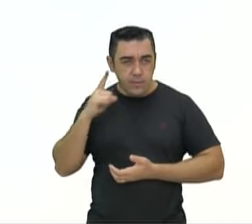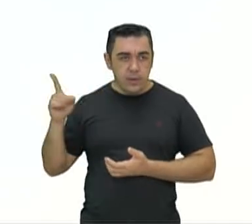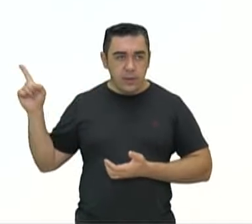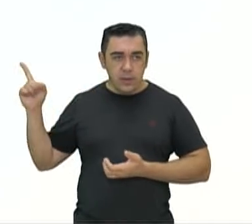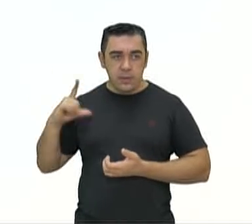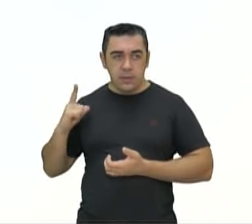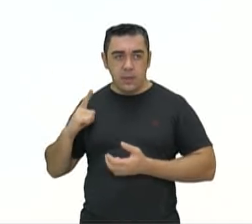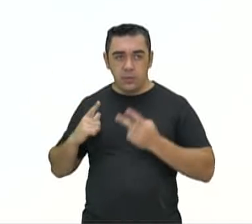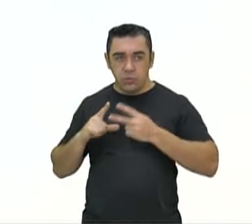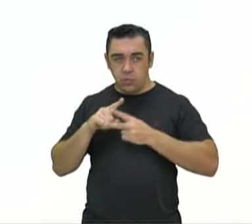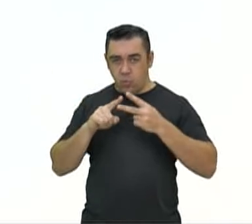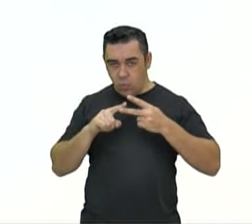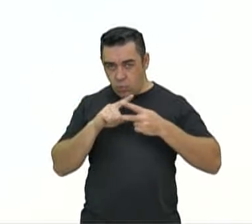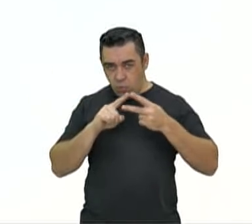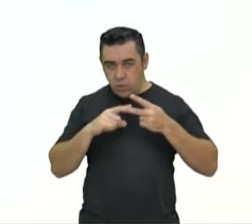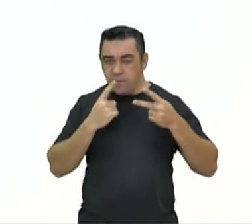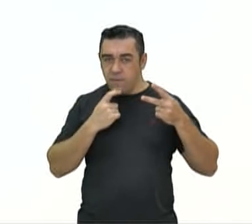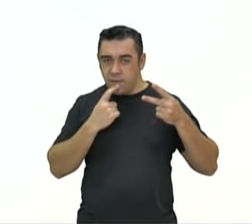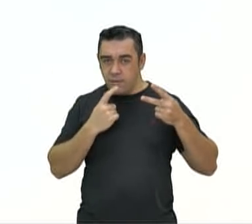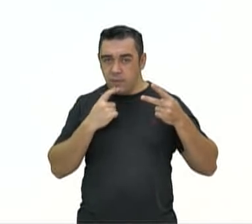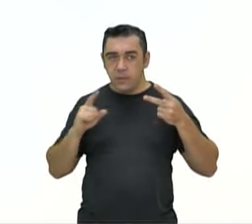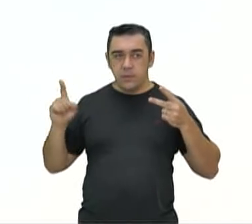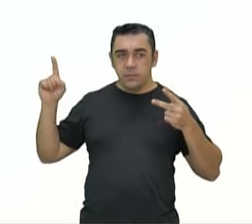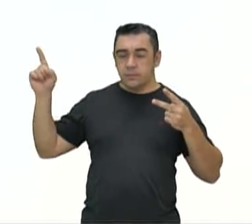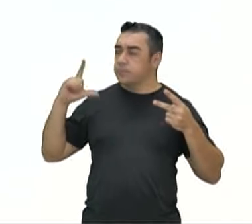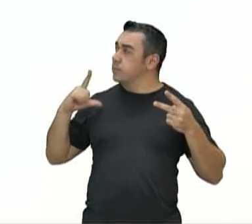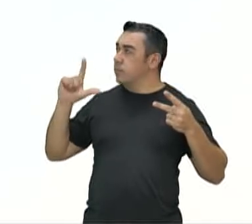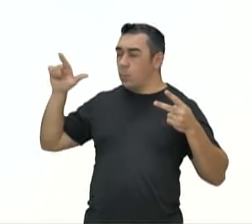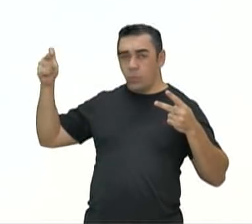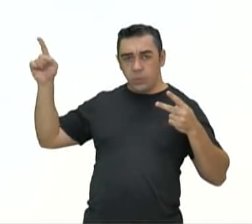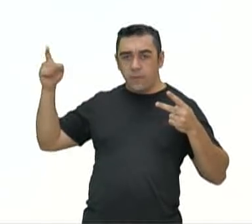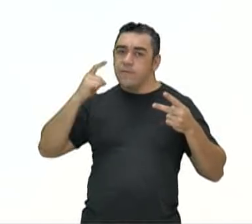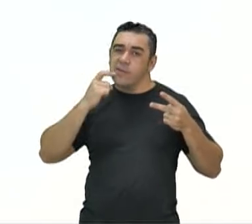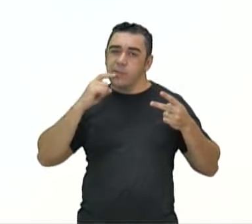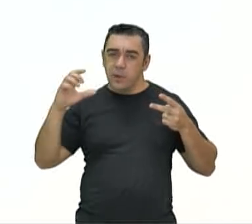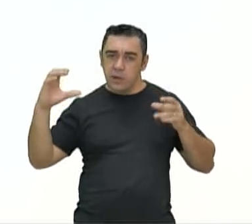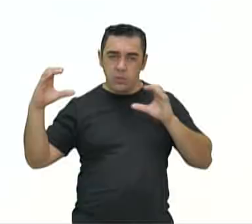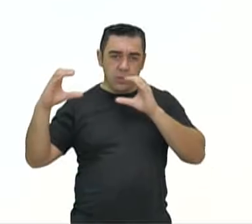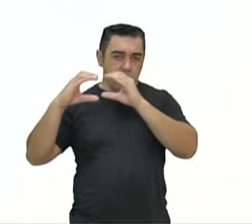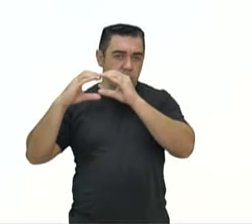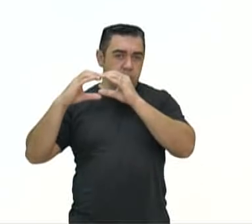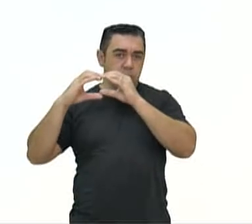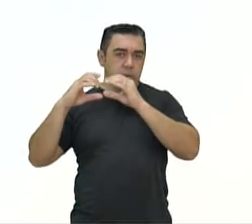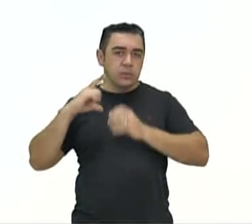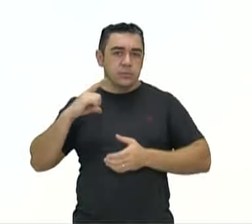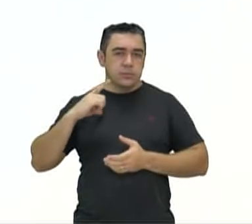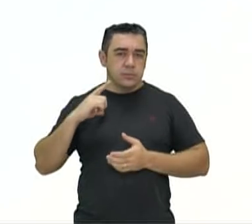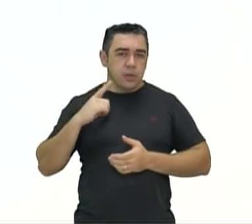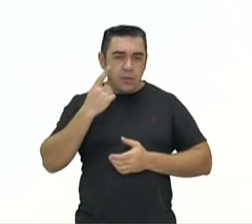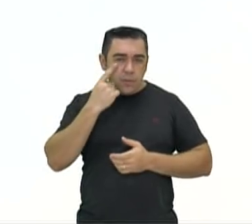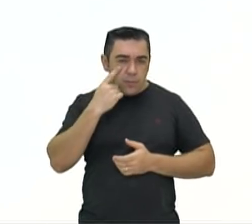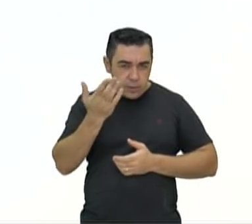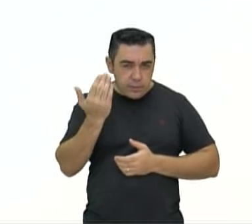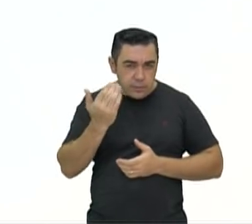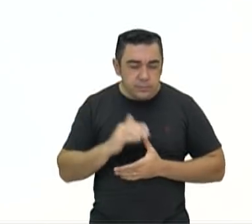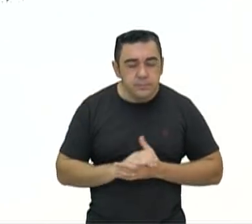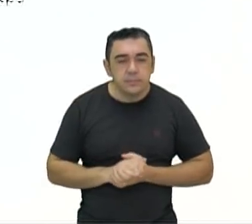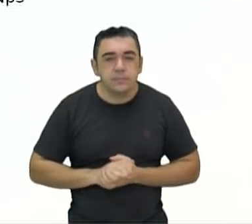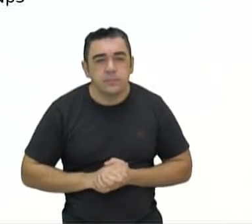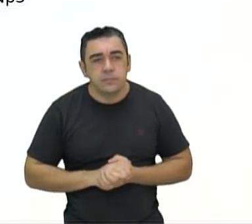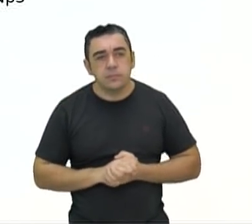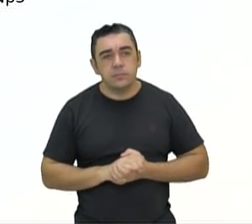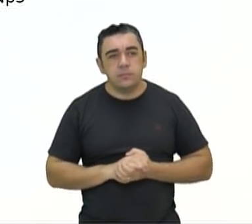San Diego, você aqui tem Pittsburgh, tá vendo? Washington, Boston, vamos dar uma olhadinha? Olha